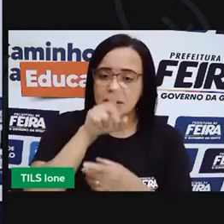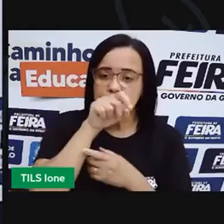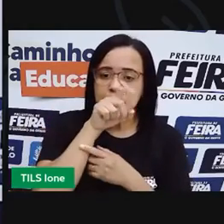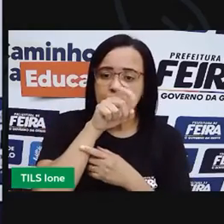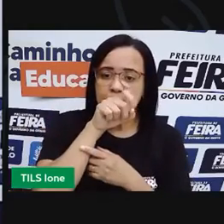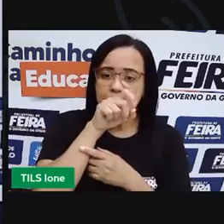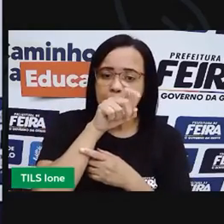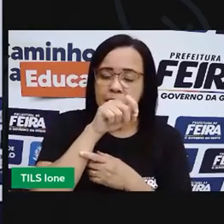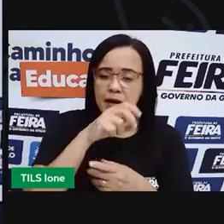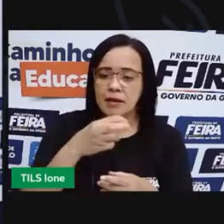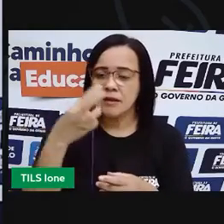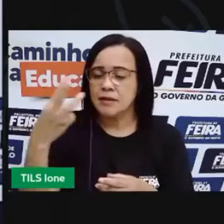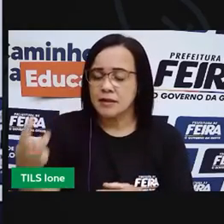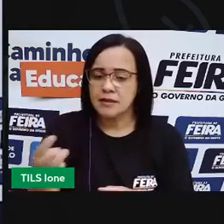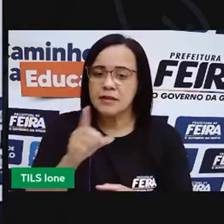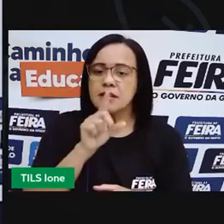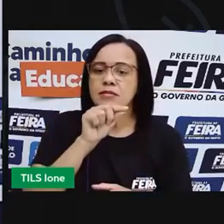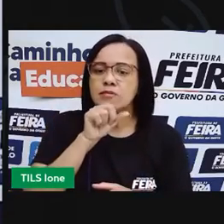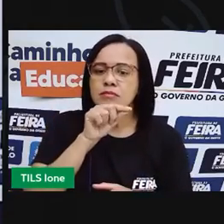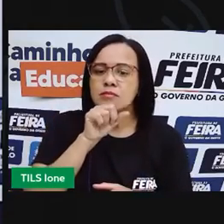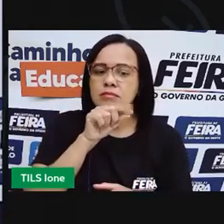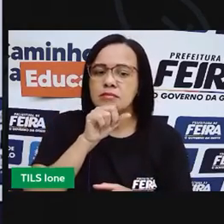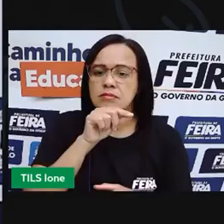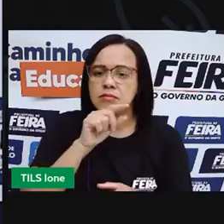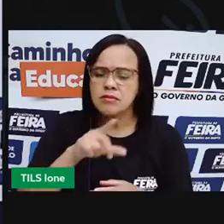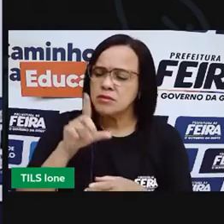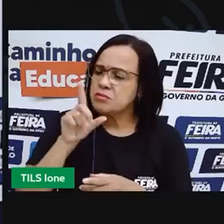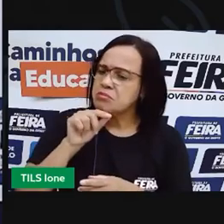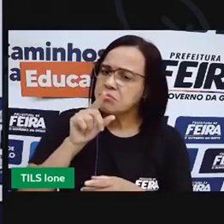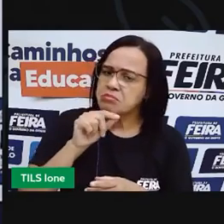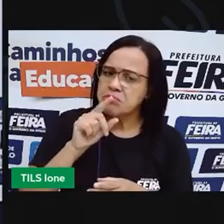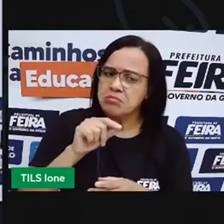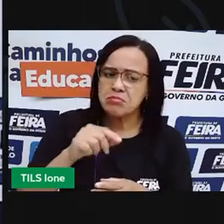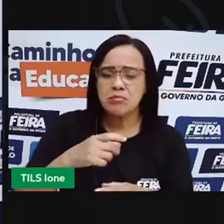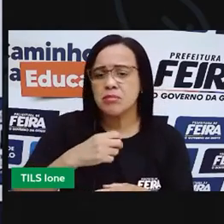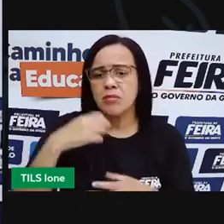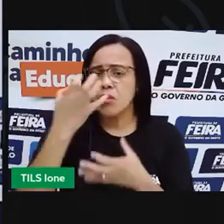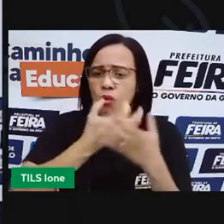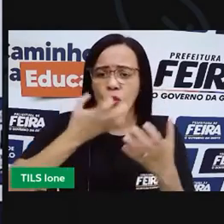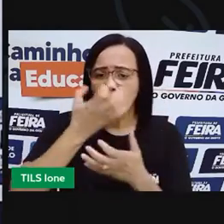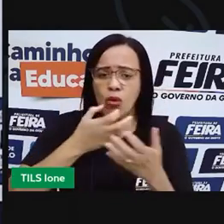E aí o contrário